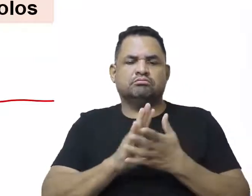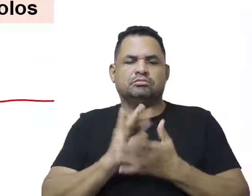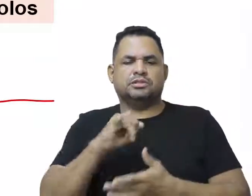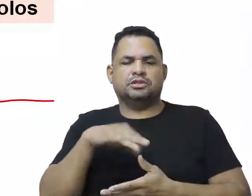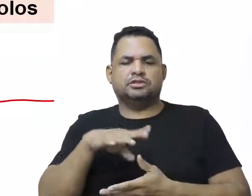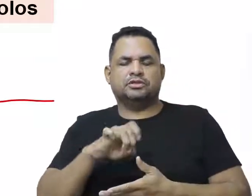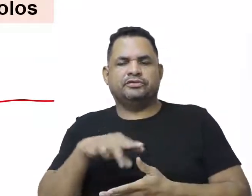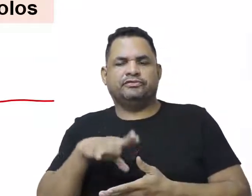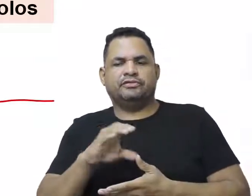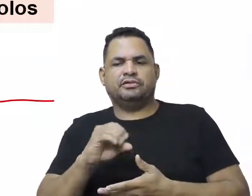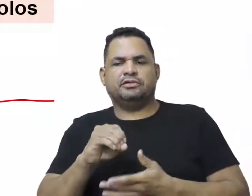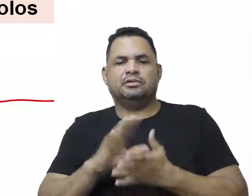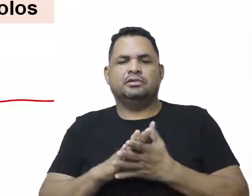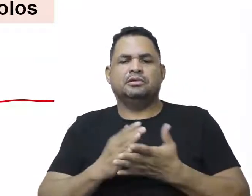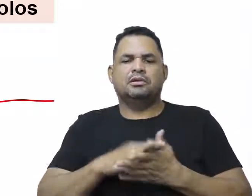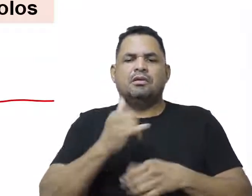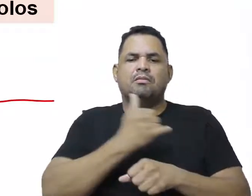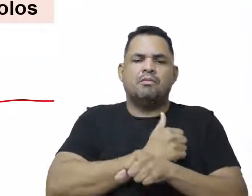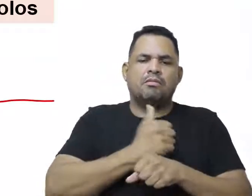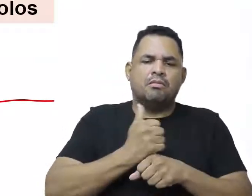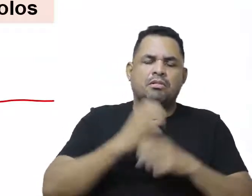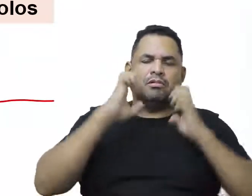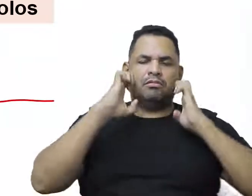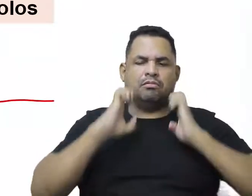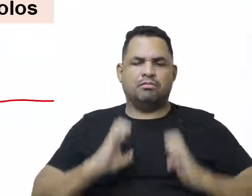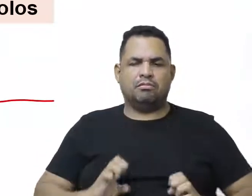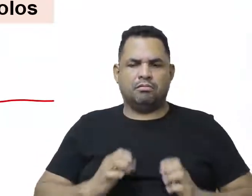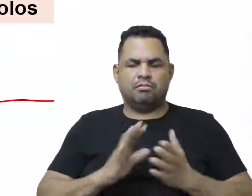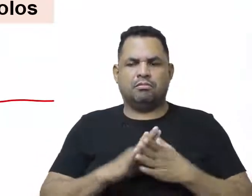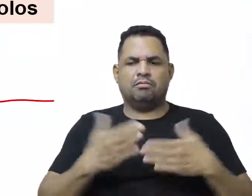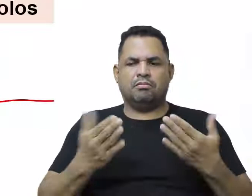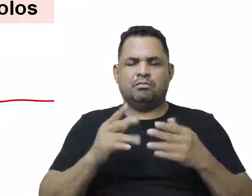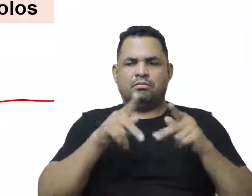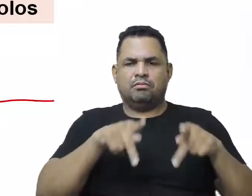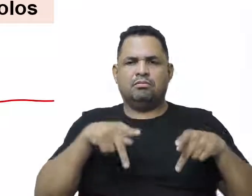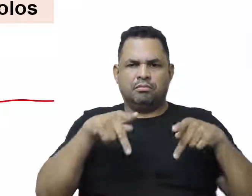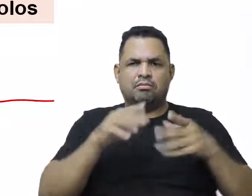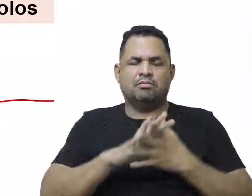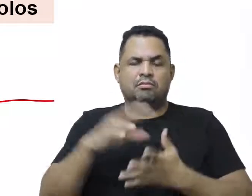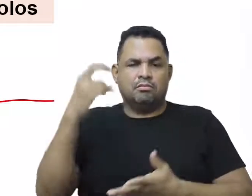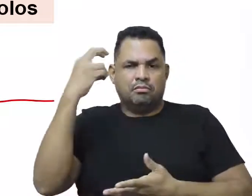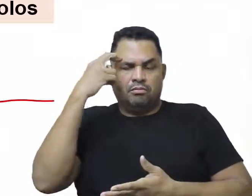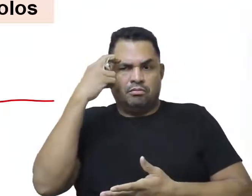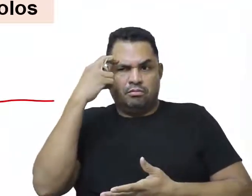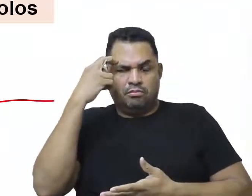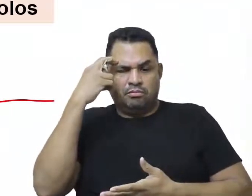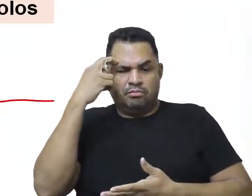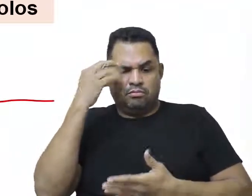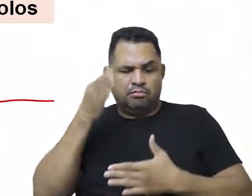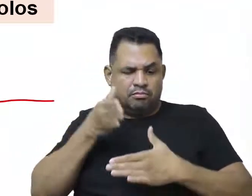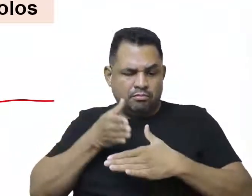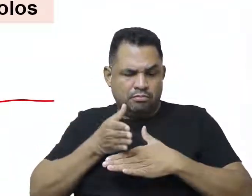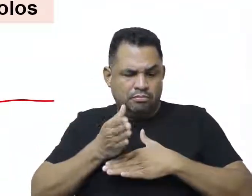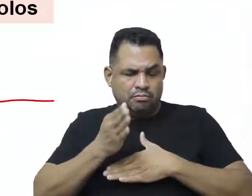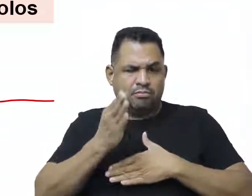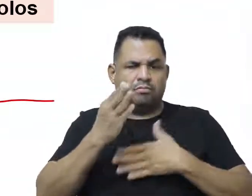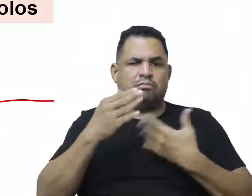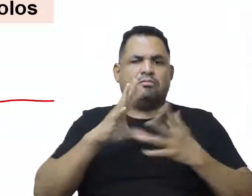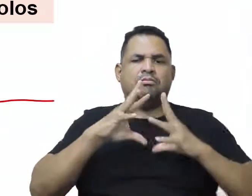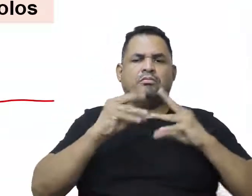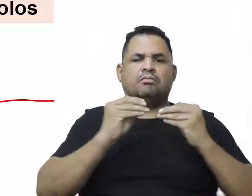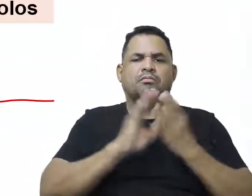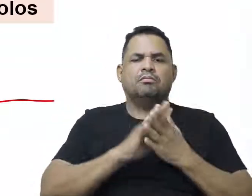envolvem ali a moral a ética né de um povo então a cultura ela passa aí por